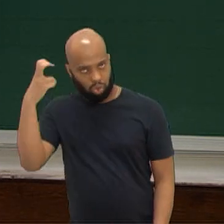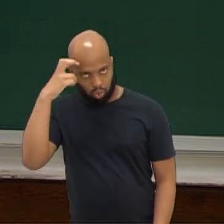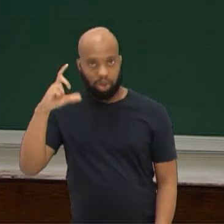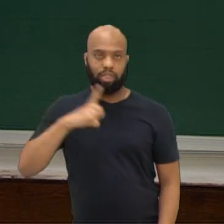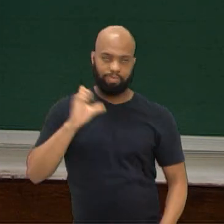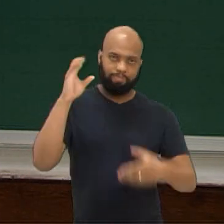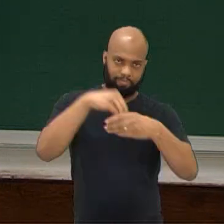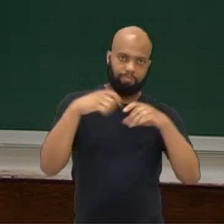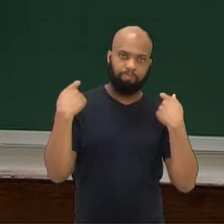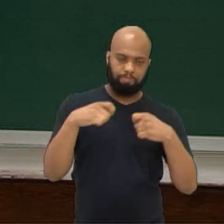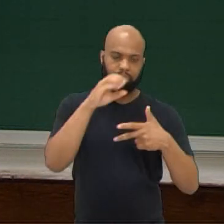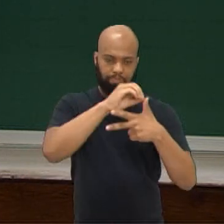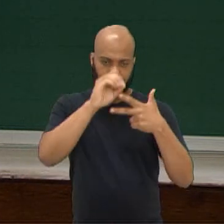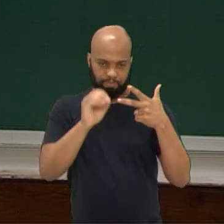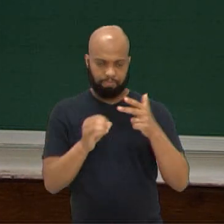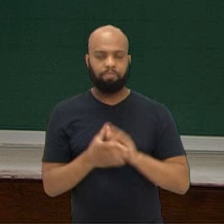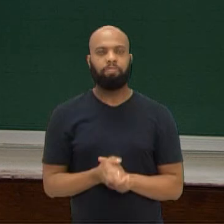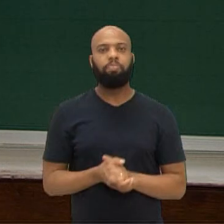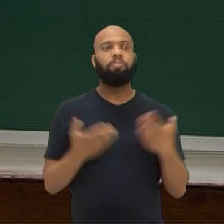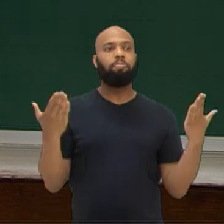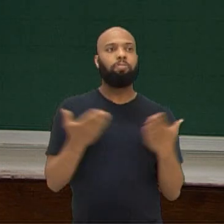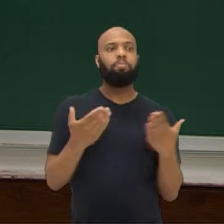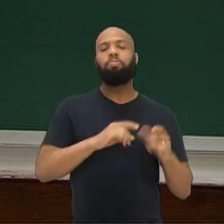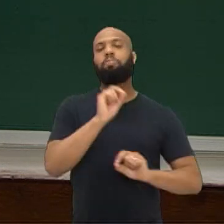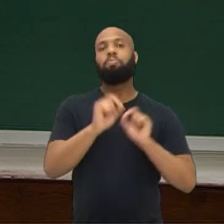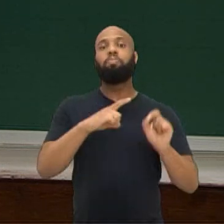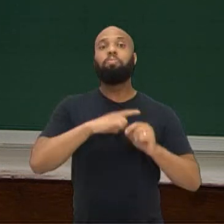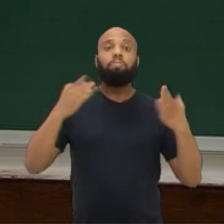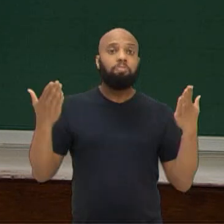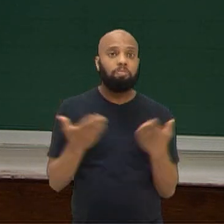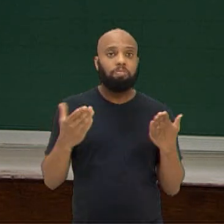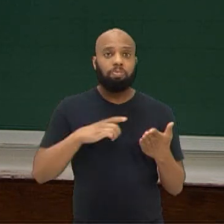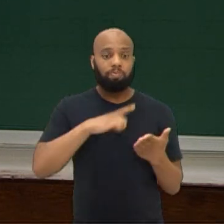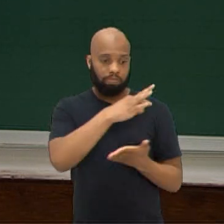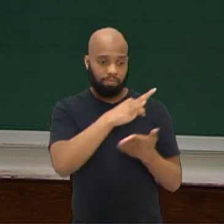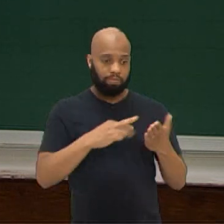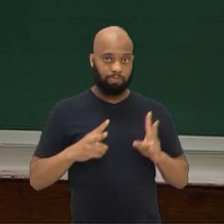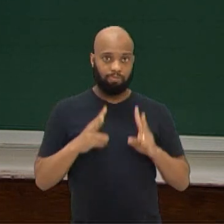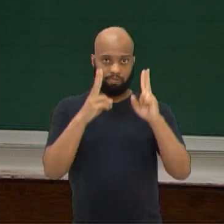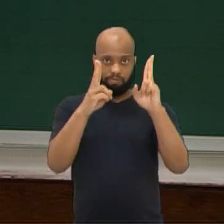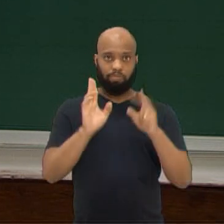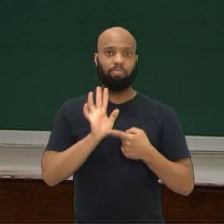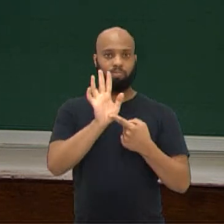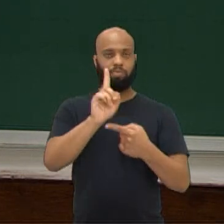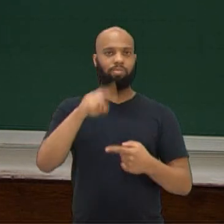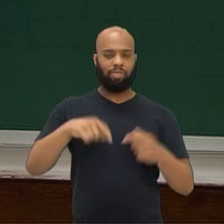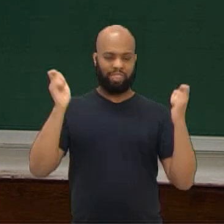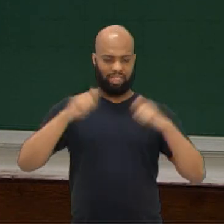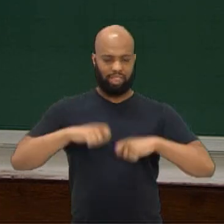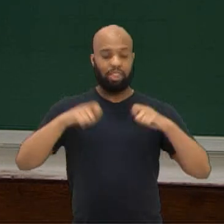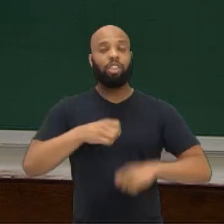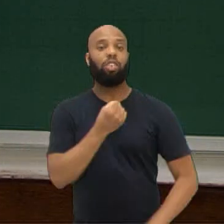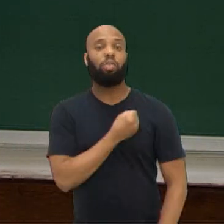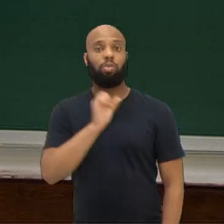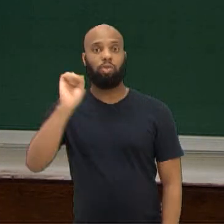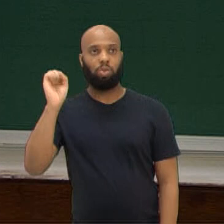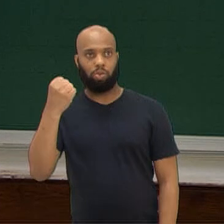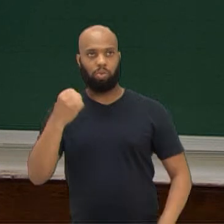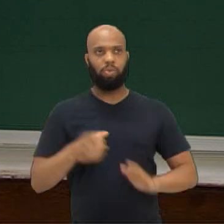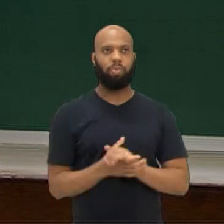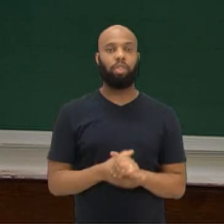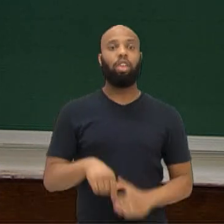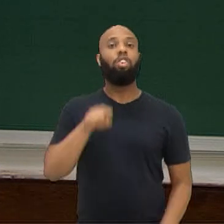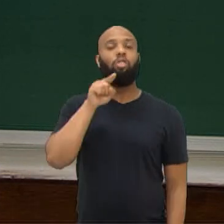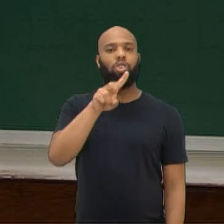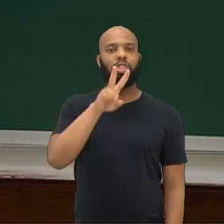tudo. Então, a questão que nós trazemos para a aula de hoje é a habilidade número 8. Que diz esta habilidade? De